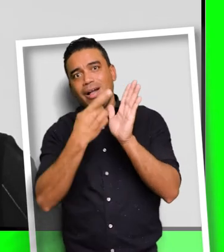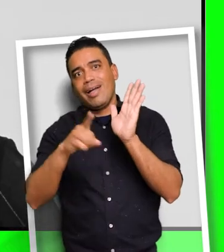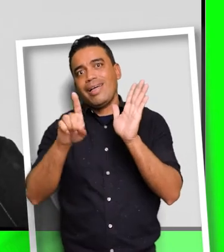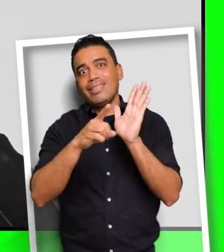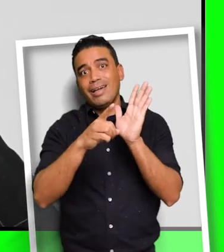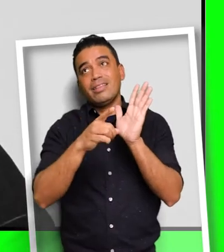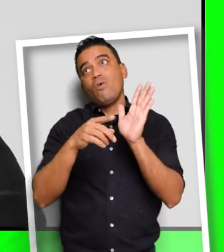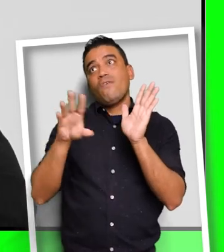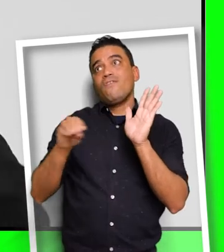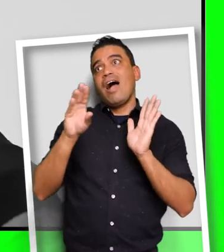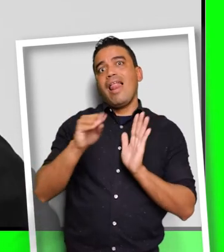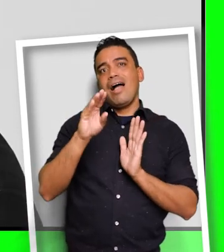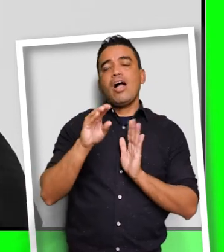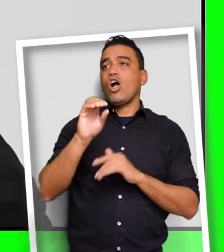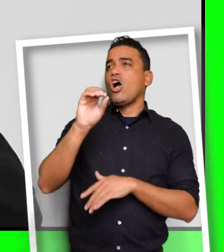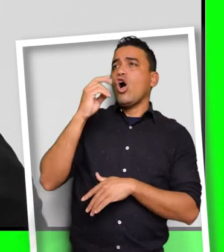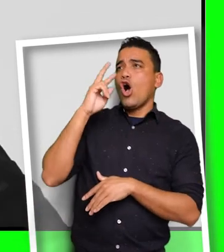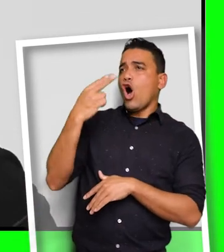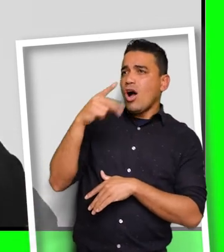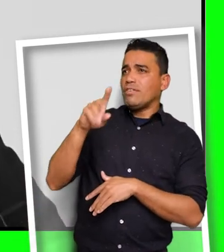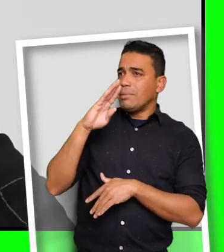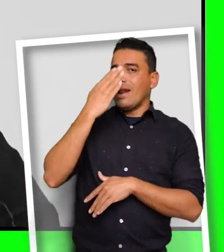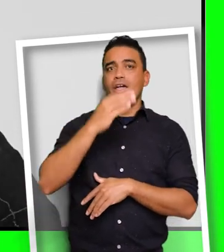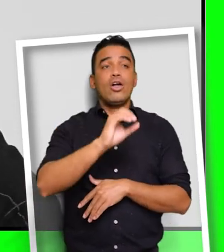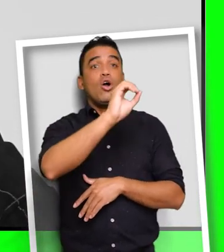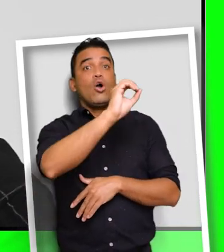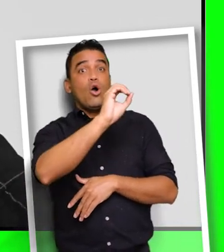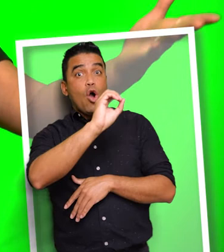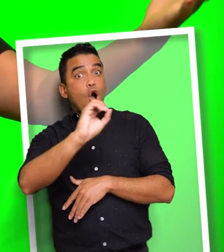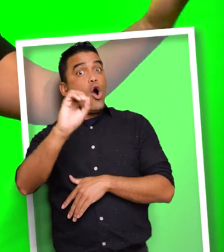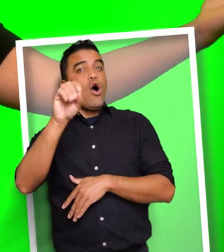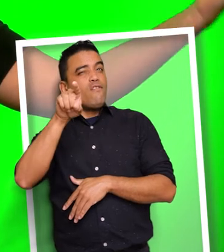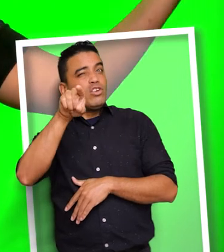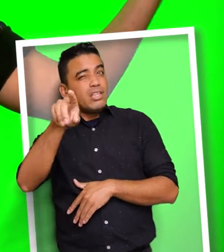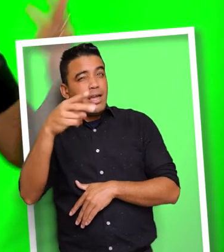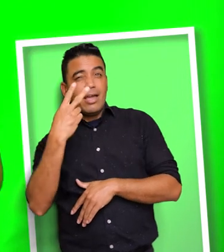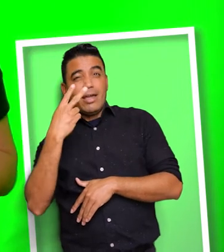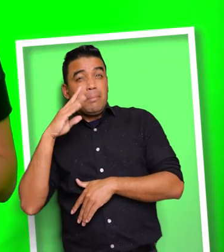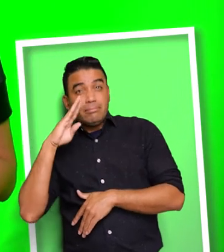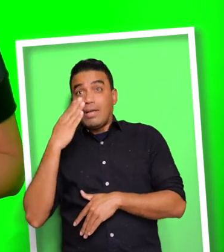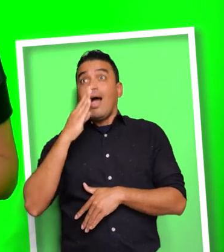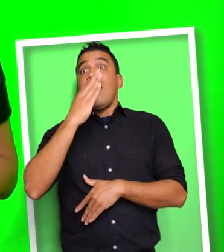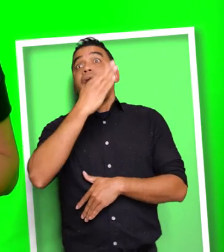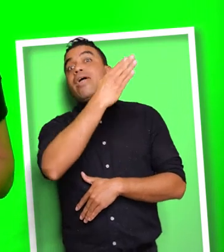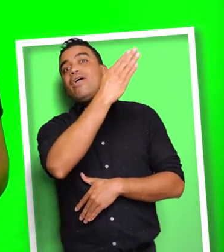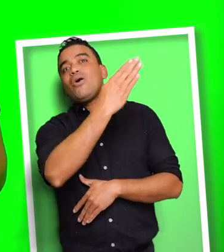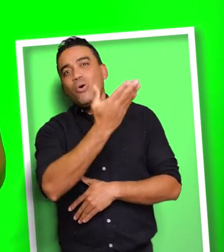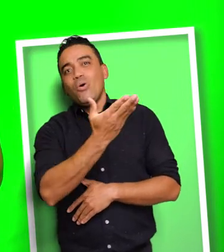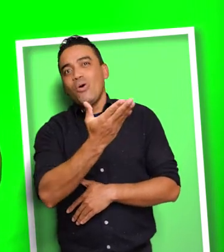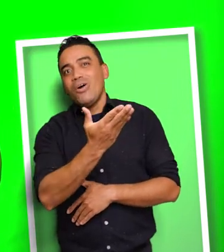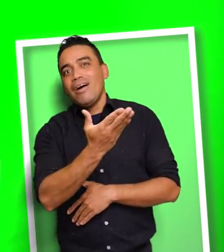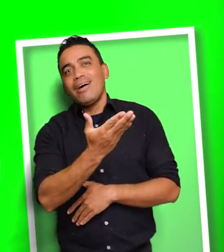a cantora, ao invés de falar assim, olha, você me traiu, ela vai falar, oh, você me traiu. Isso foi em